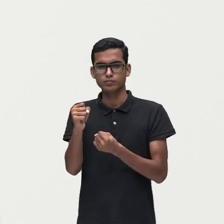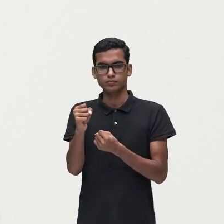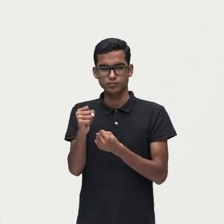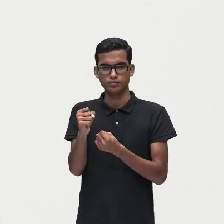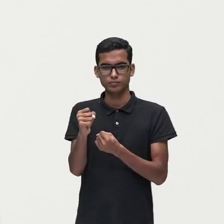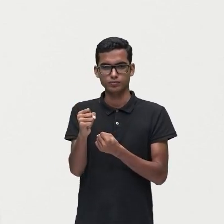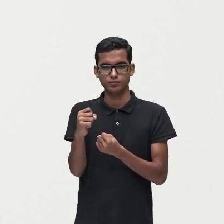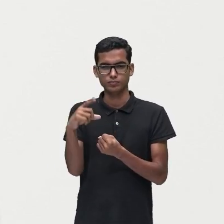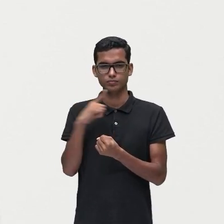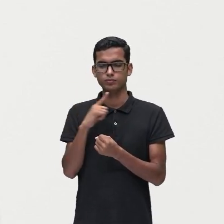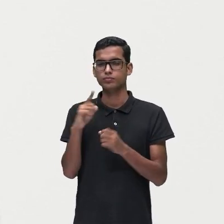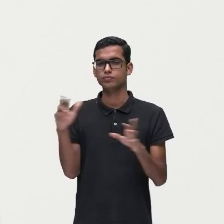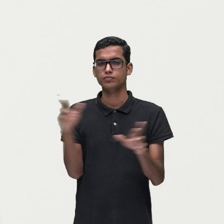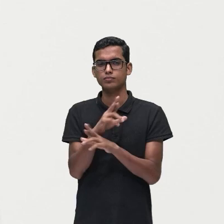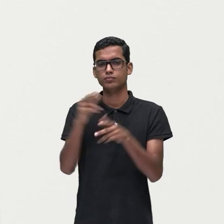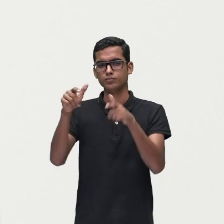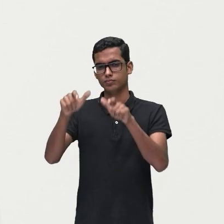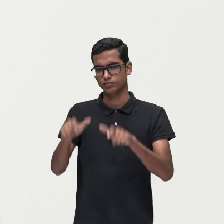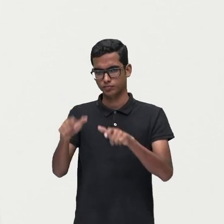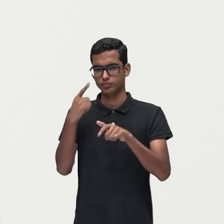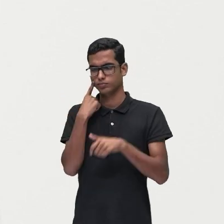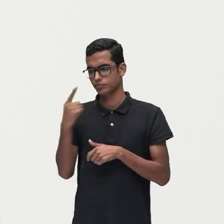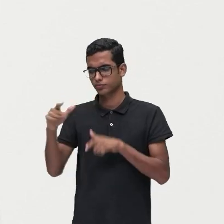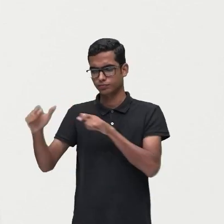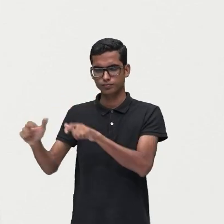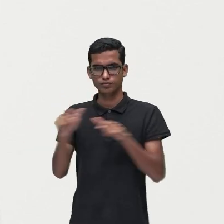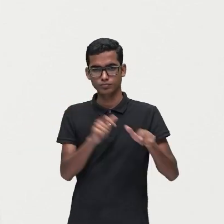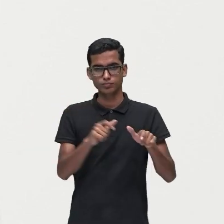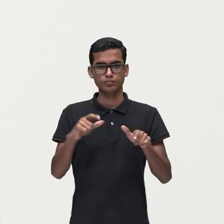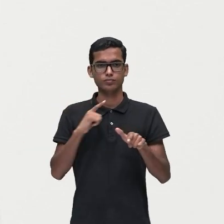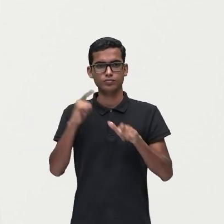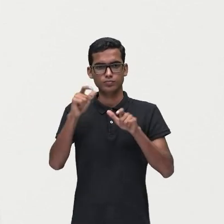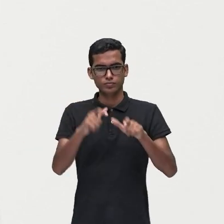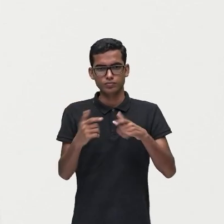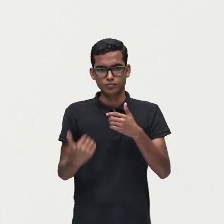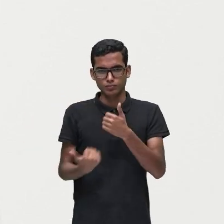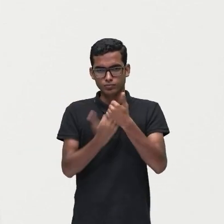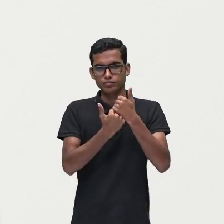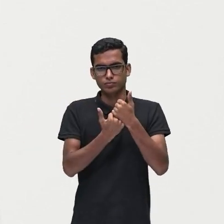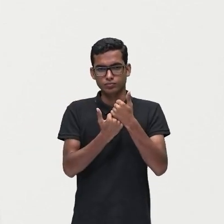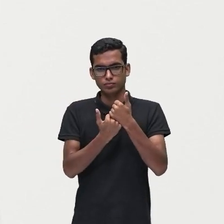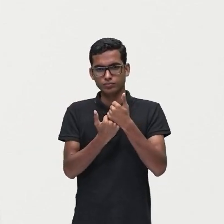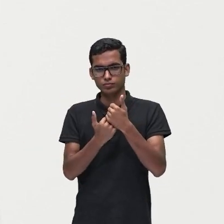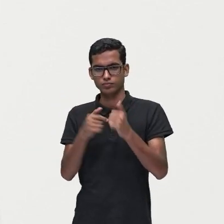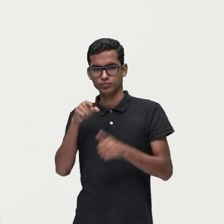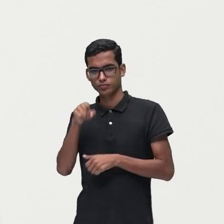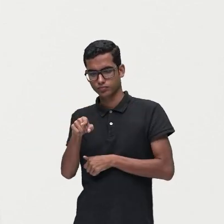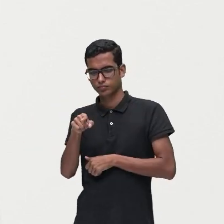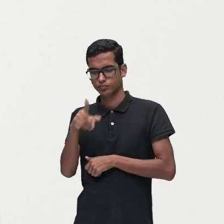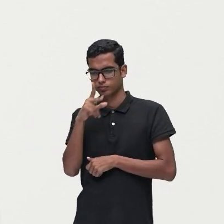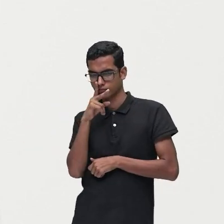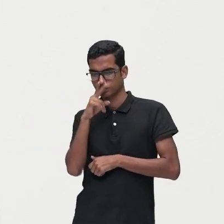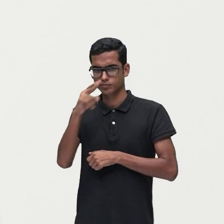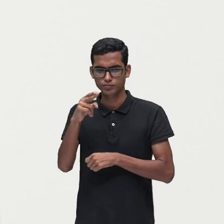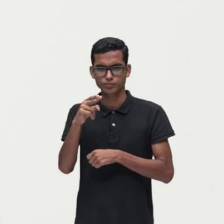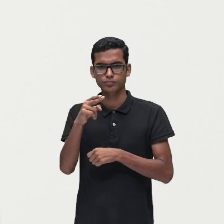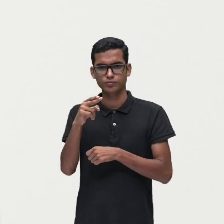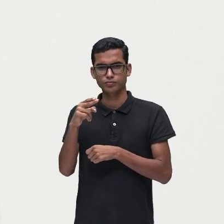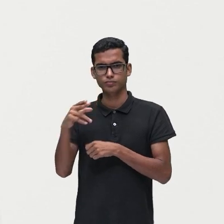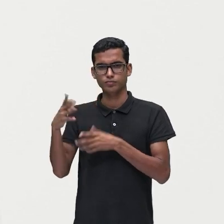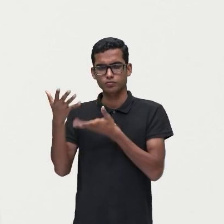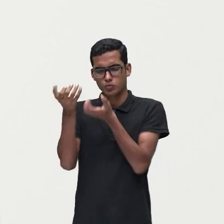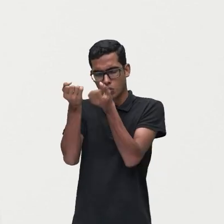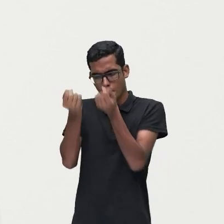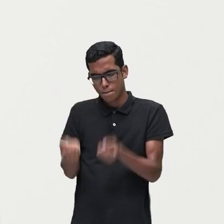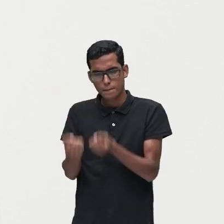potente está localizado entre o ponto de apoio e o ponto onde atua a força do peso